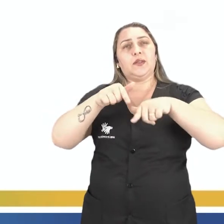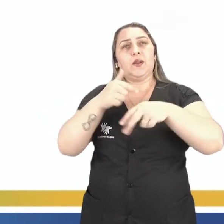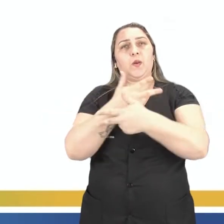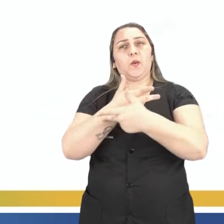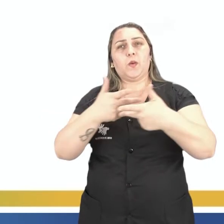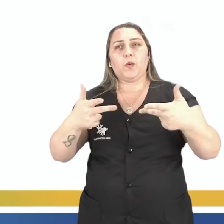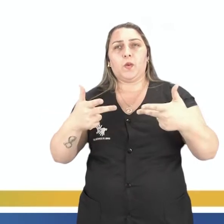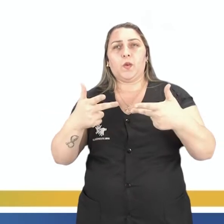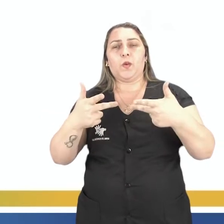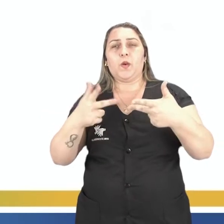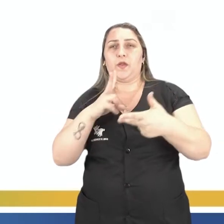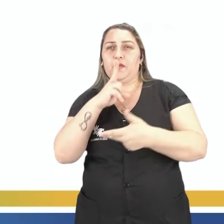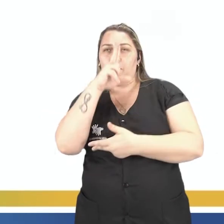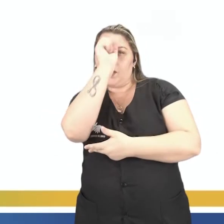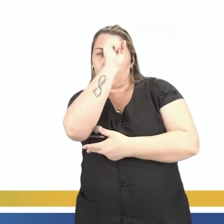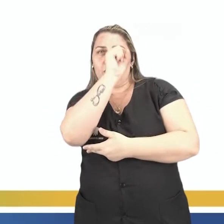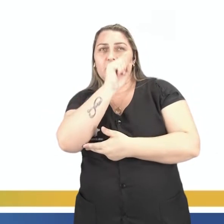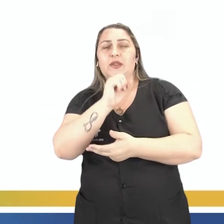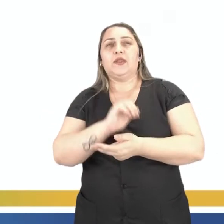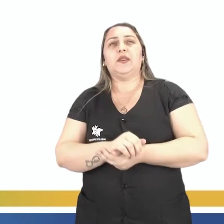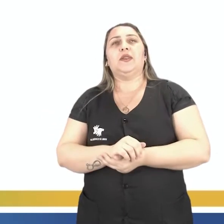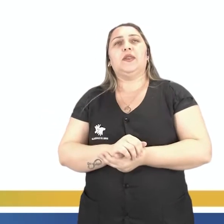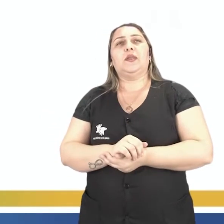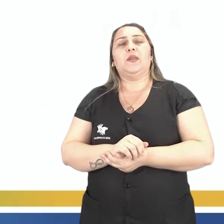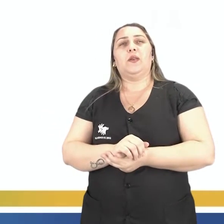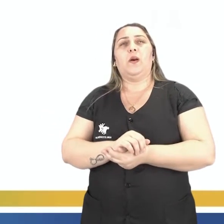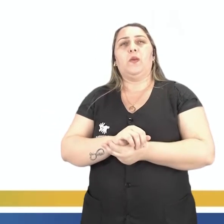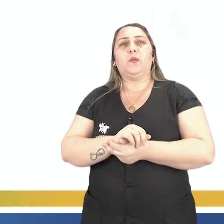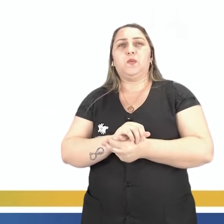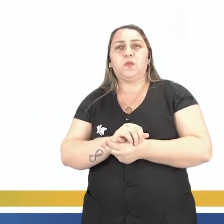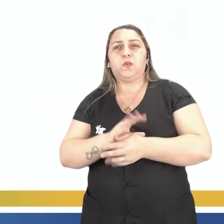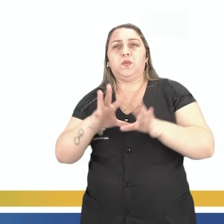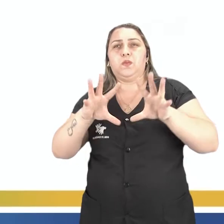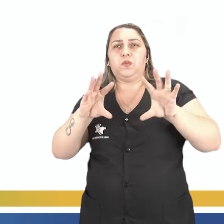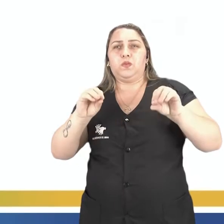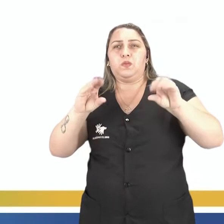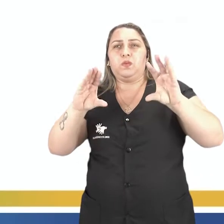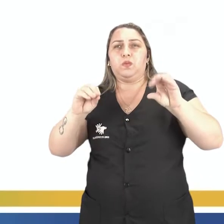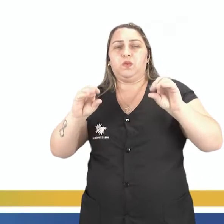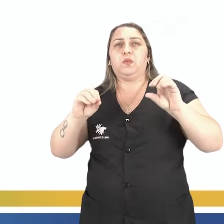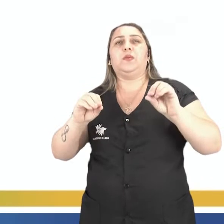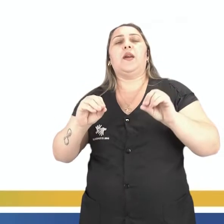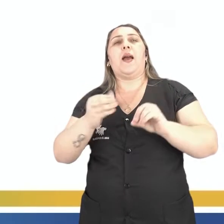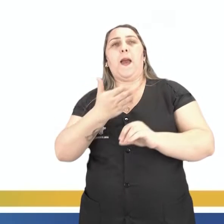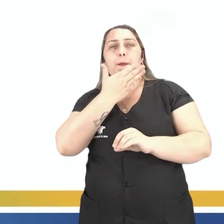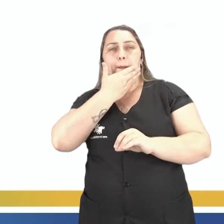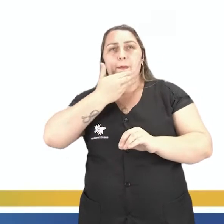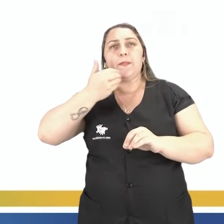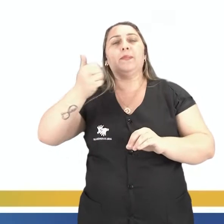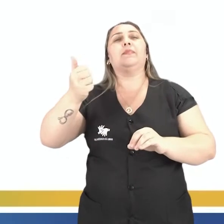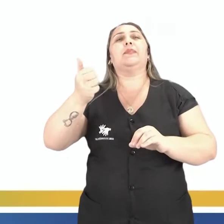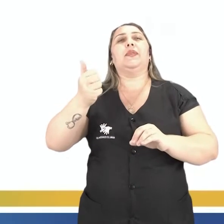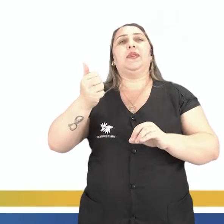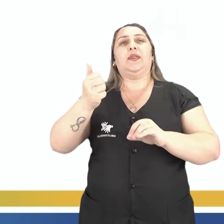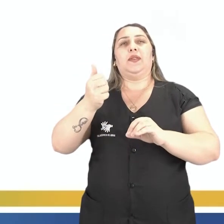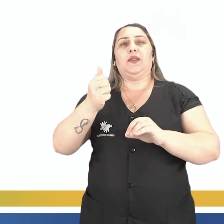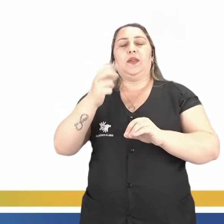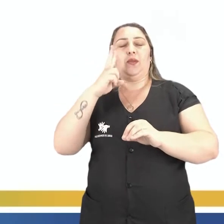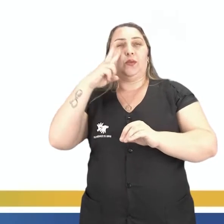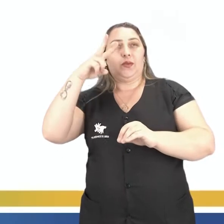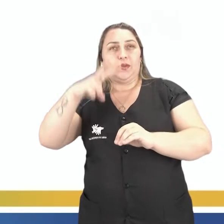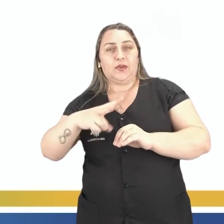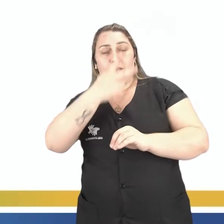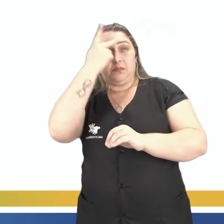cores vibrantes. Geralmente ele trabalha com enchimentos, com espumas, né, para causar as mais variadas sensações aí